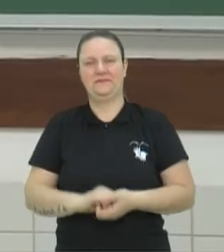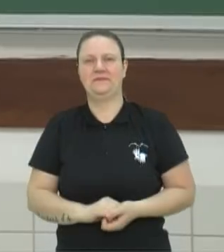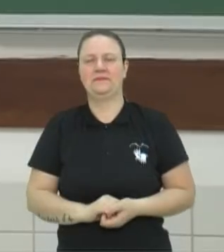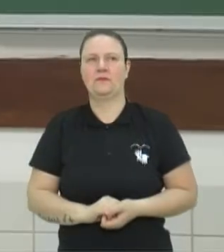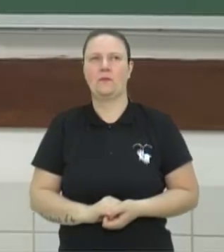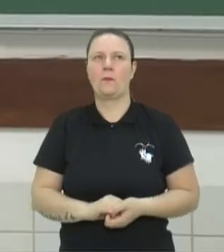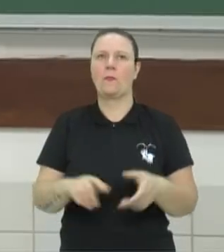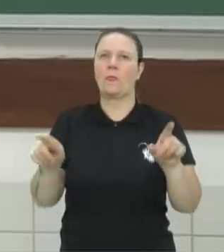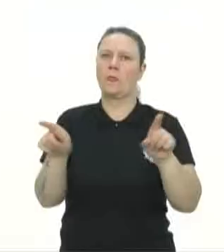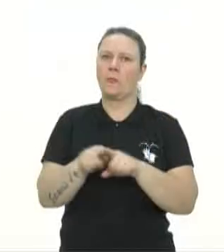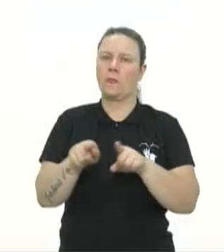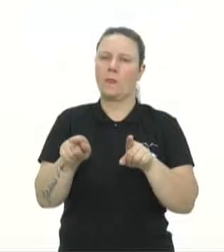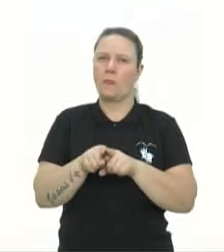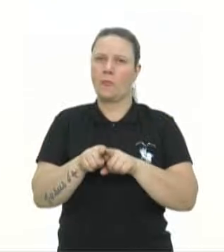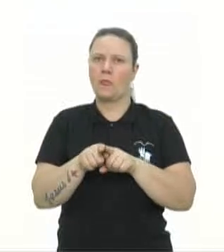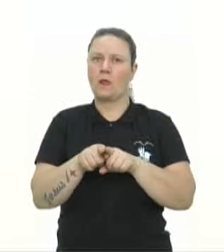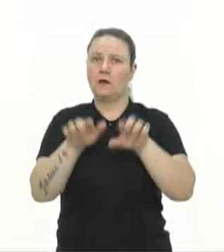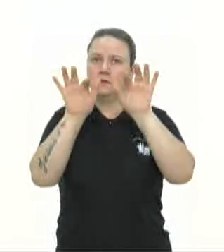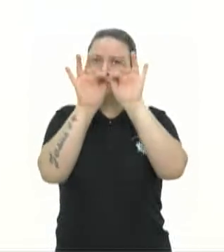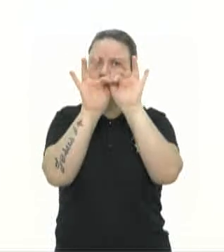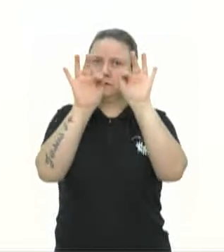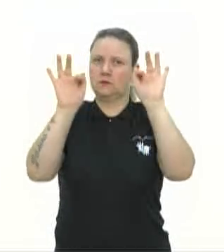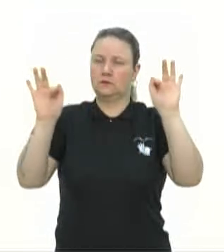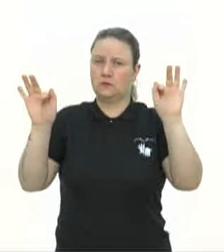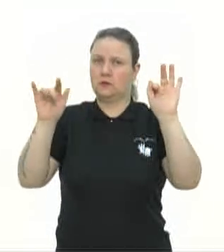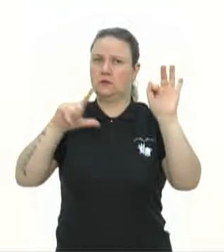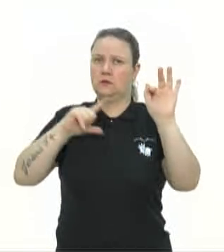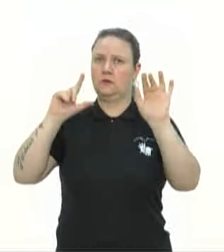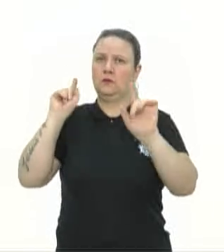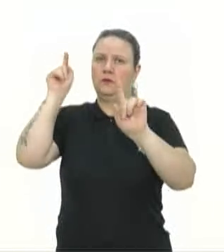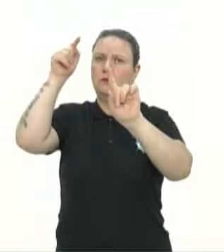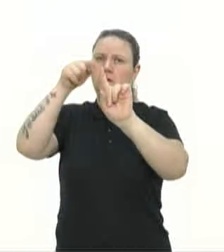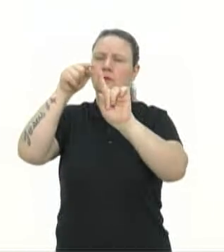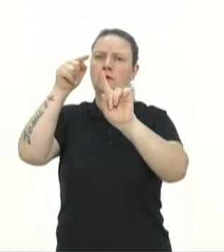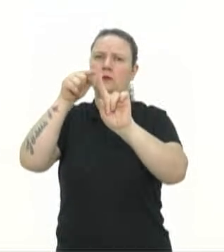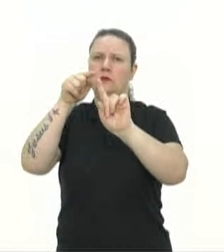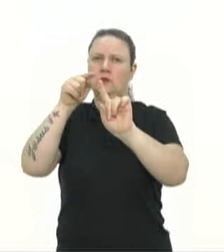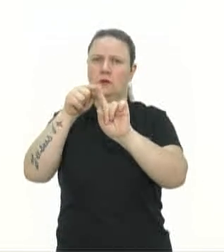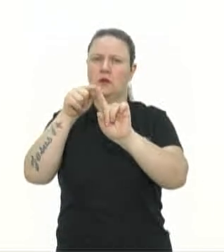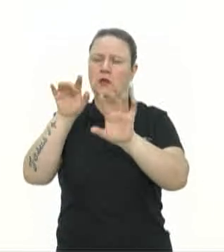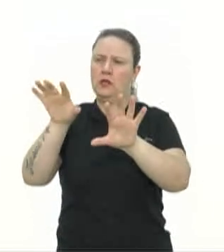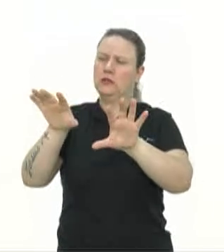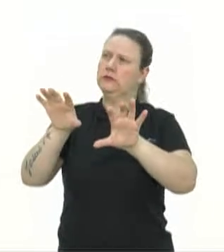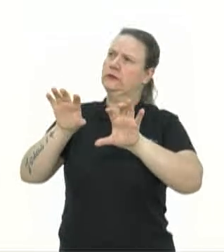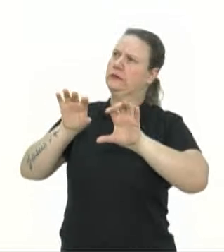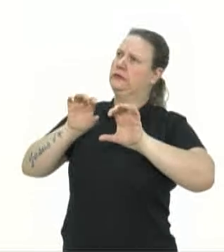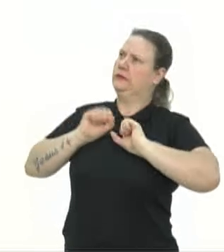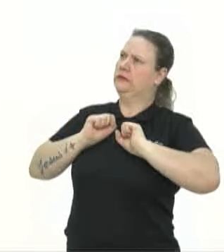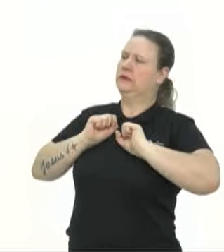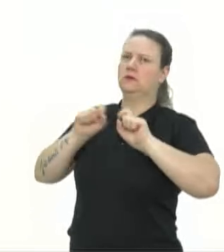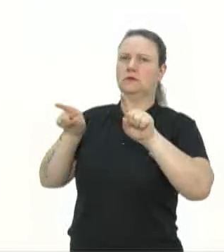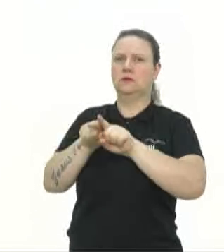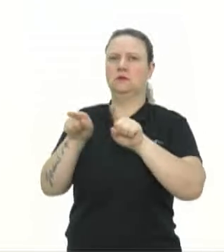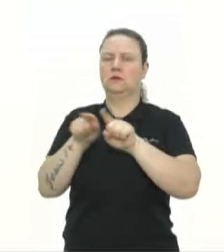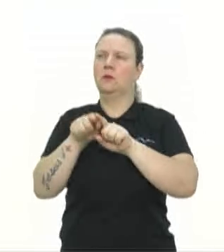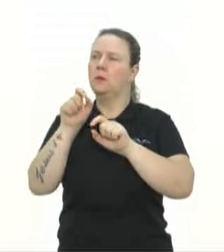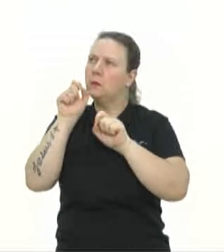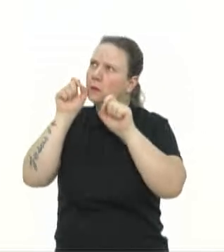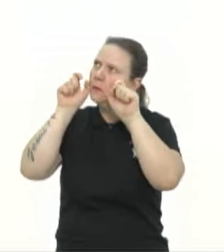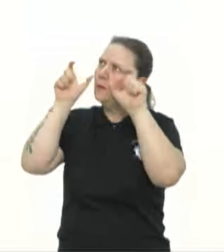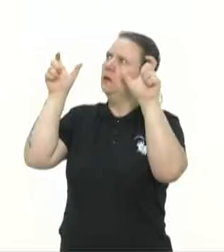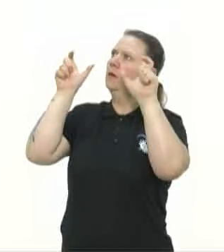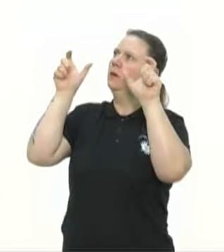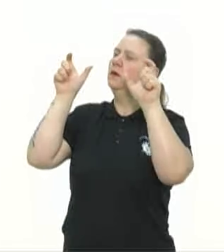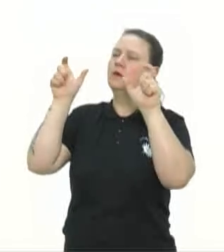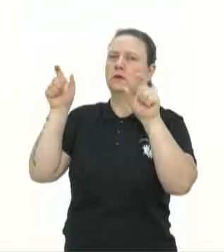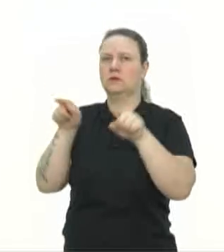Costuma-se atribuir ao slogan algumas funções básicas, como fazer aderir, prender a atenção e resumir. A função primordial